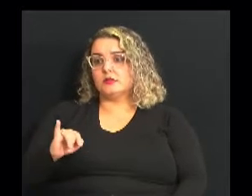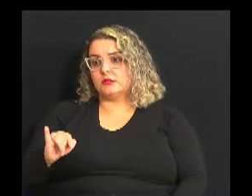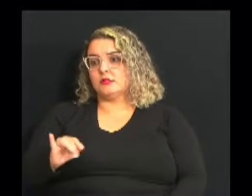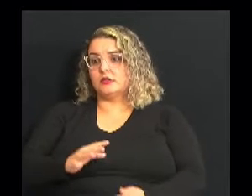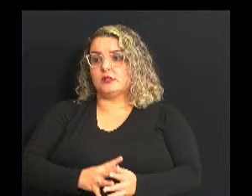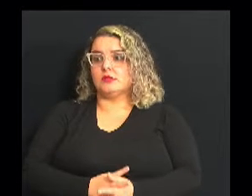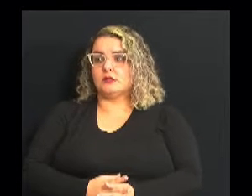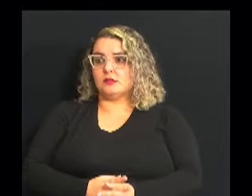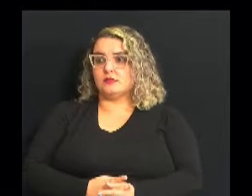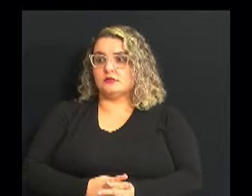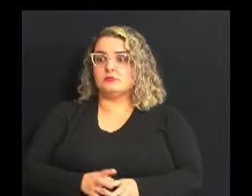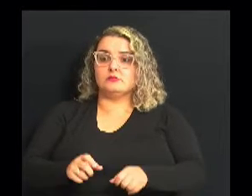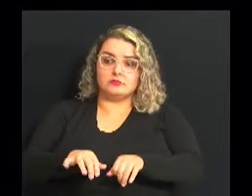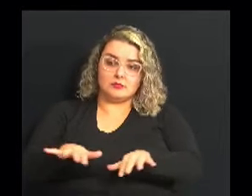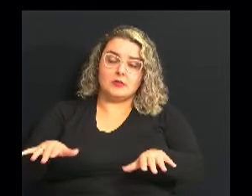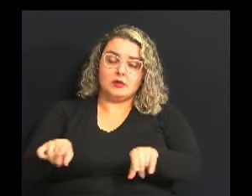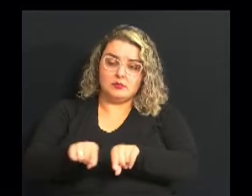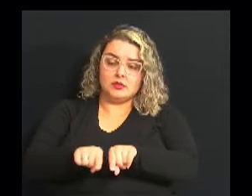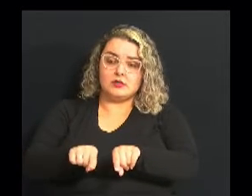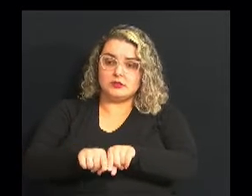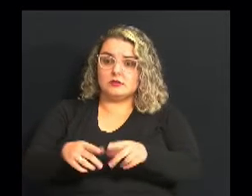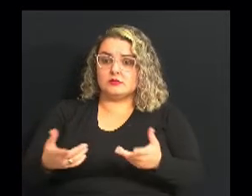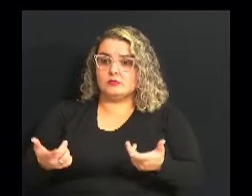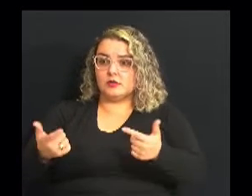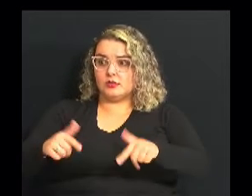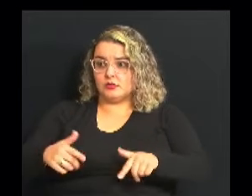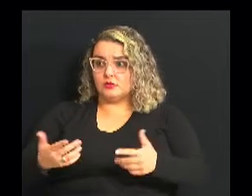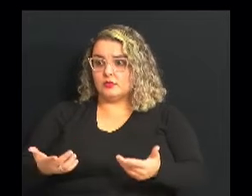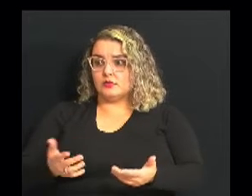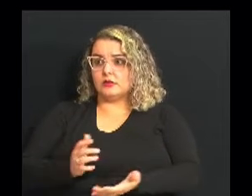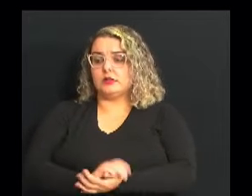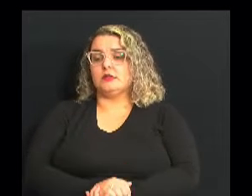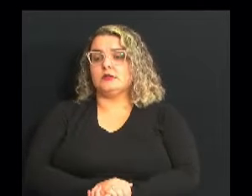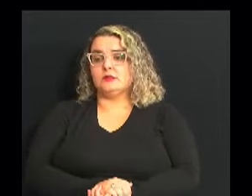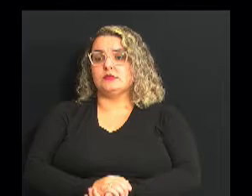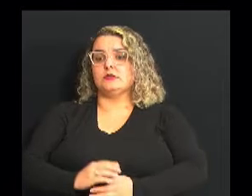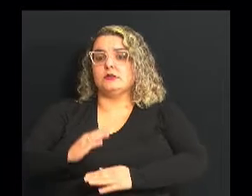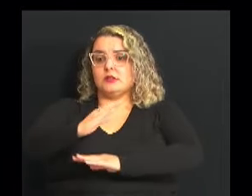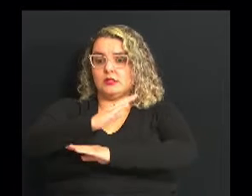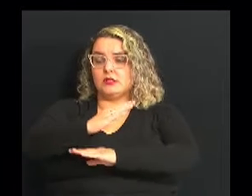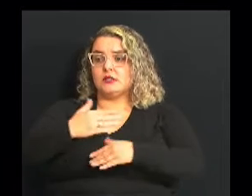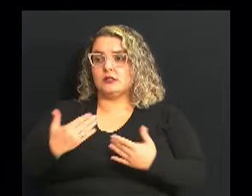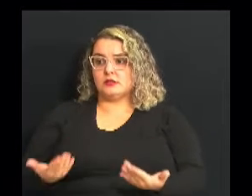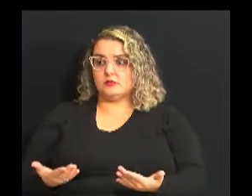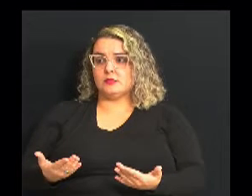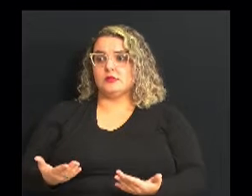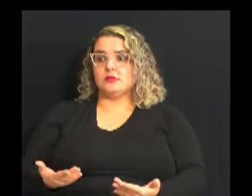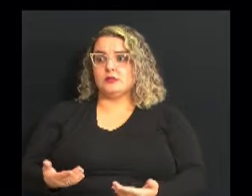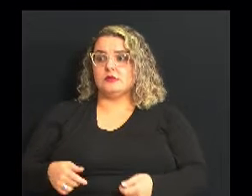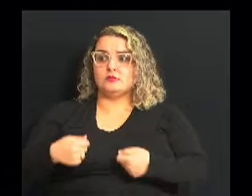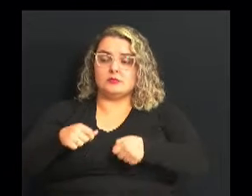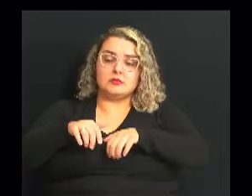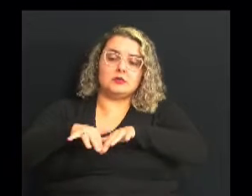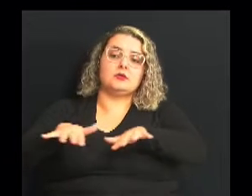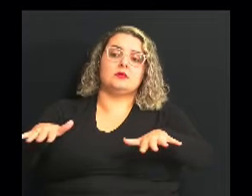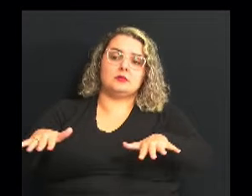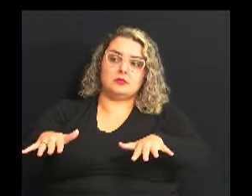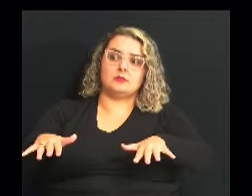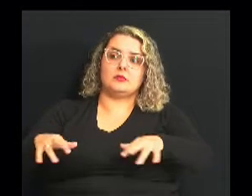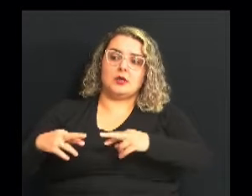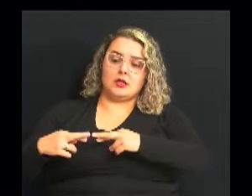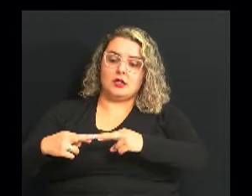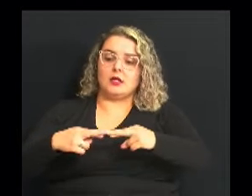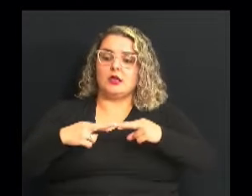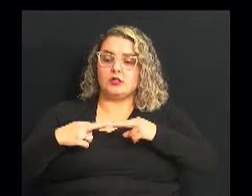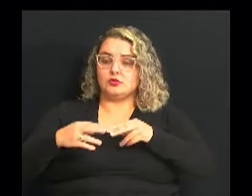E ampliação também do espaço da Câmara, né? Que viu a necessidade de ampliar a nossa rede corporativa, que